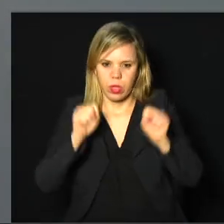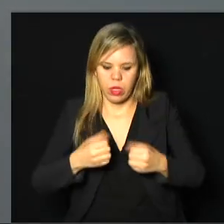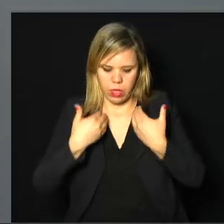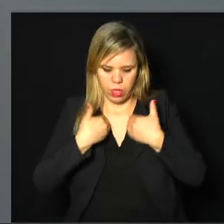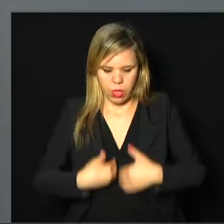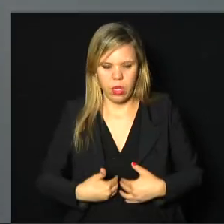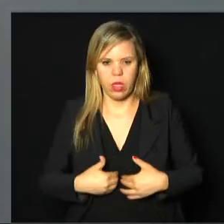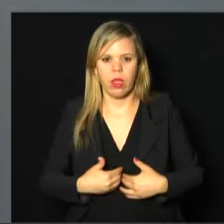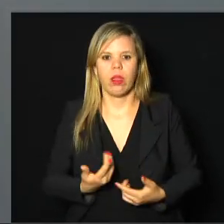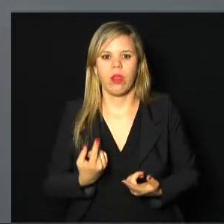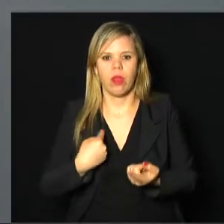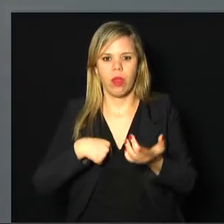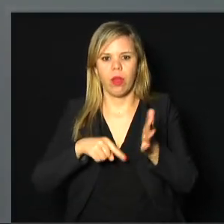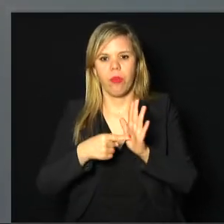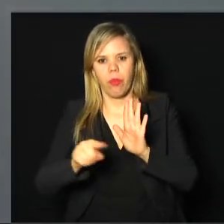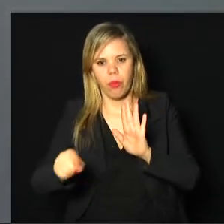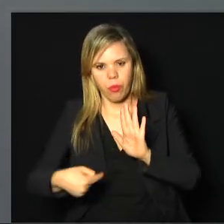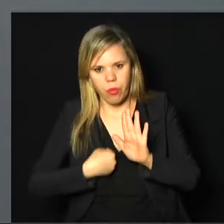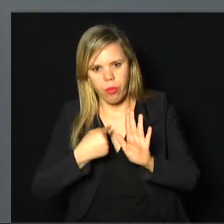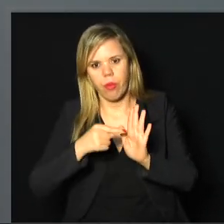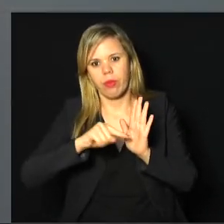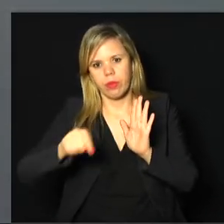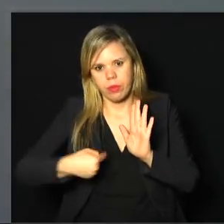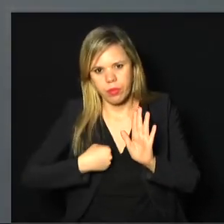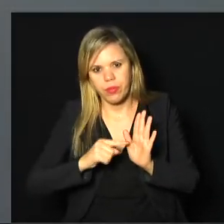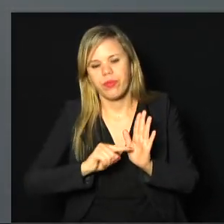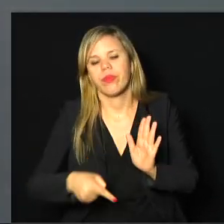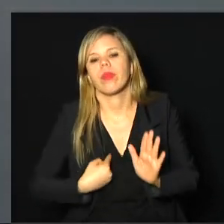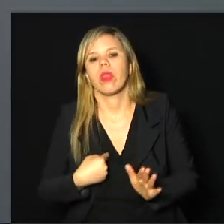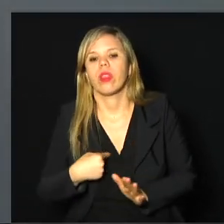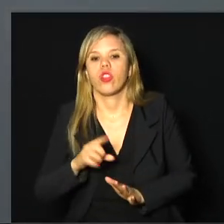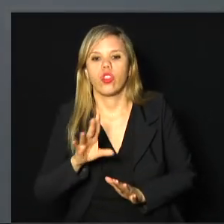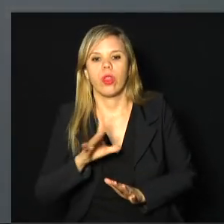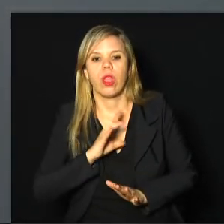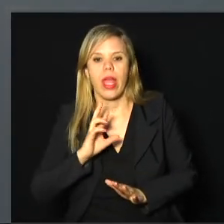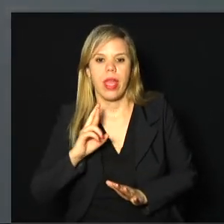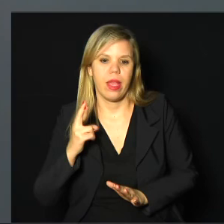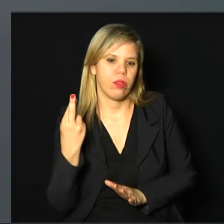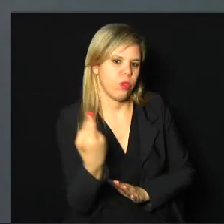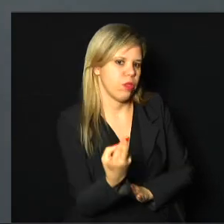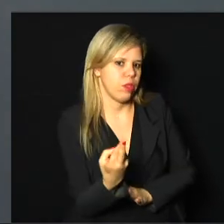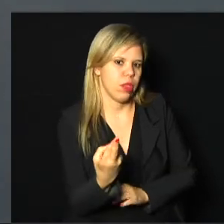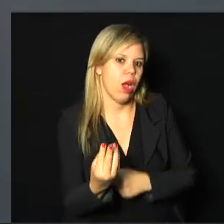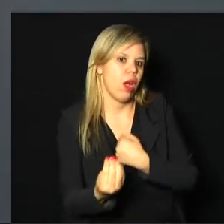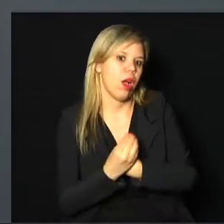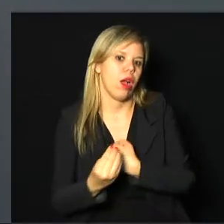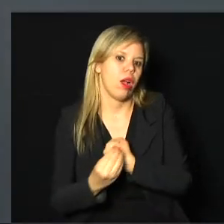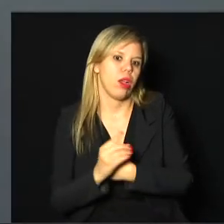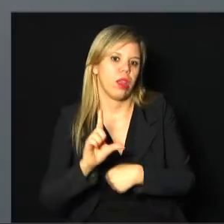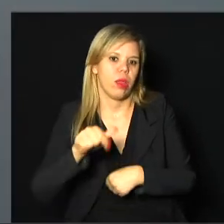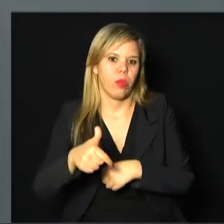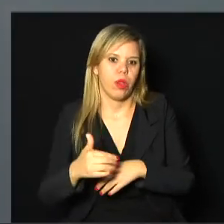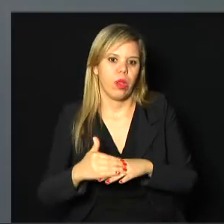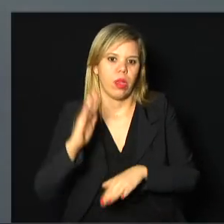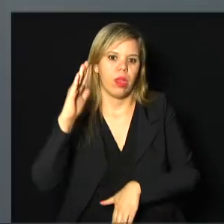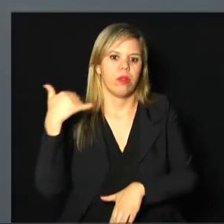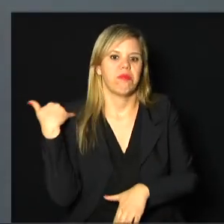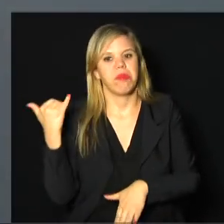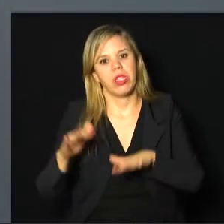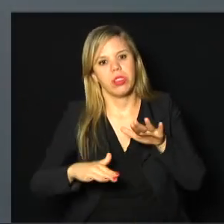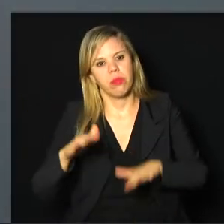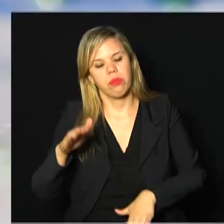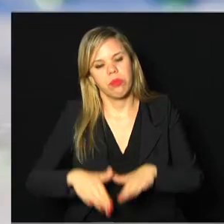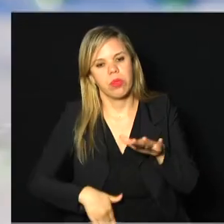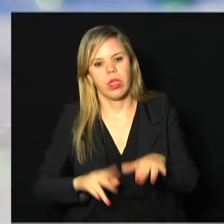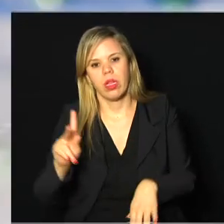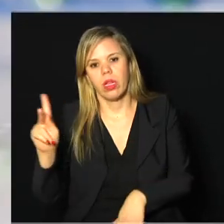criança só consegue responder à vacina, ou seja, a vacina só consegue dar proteção acima de determinada